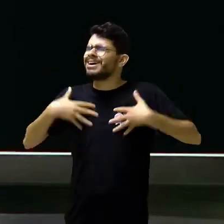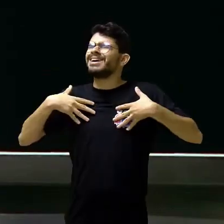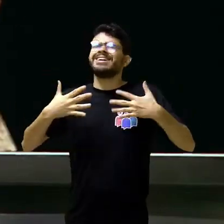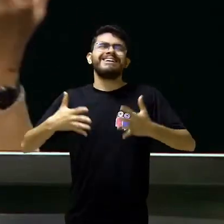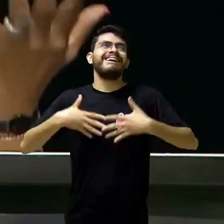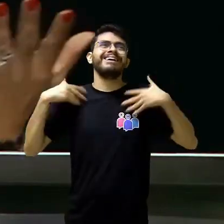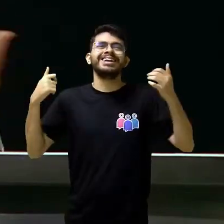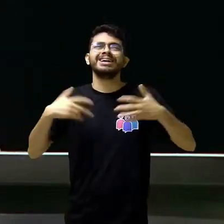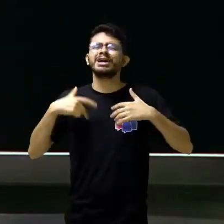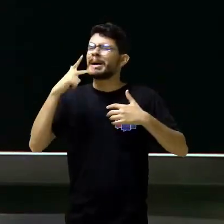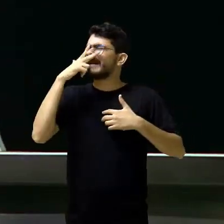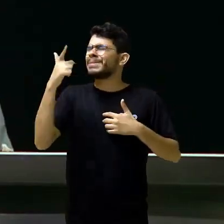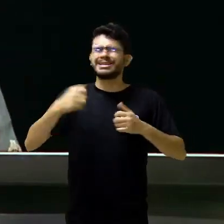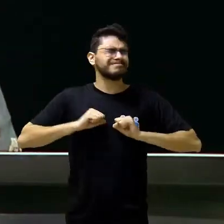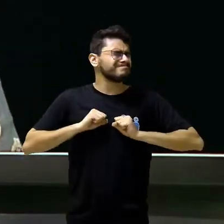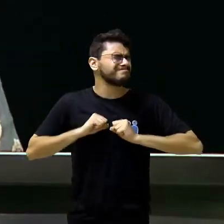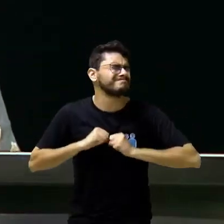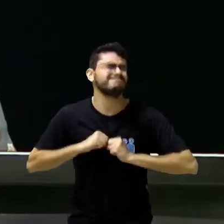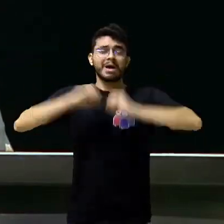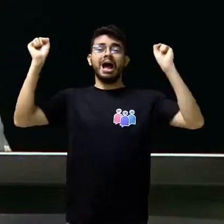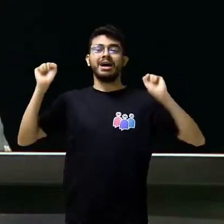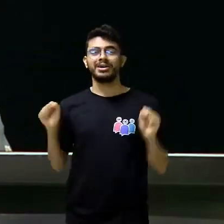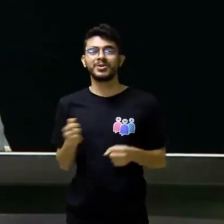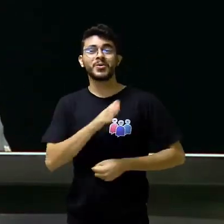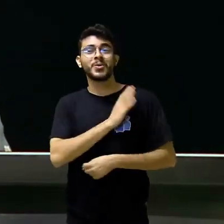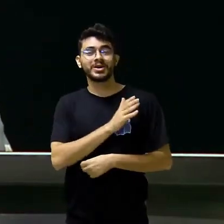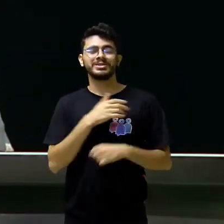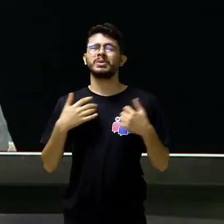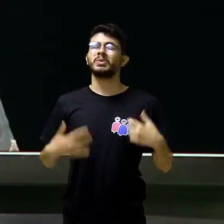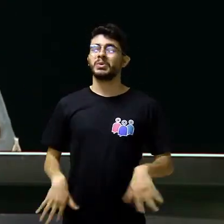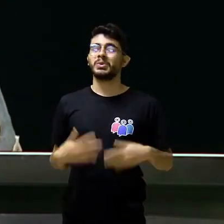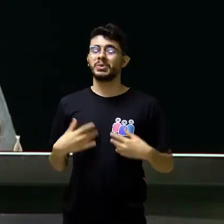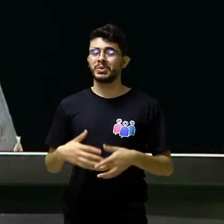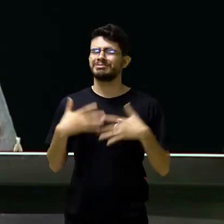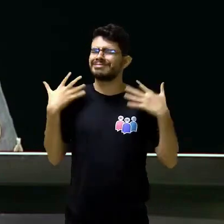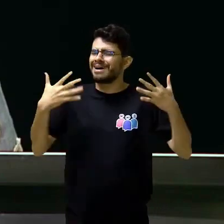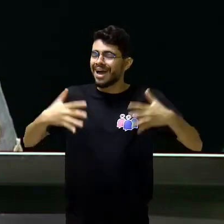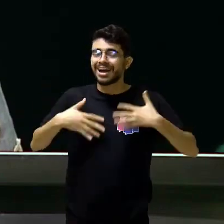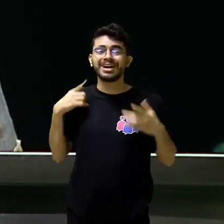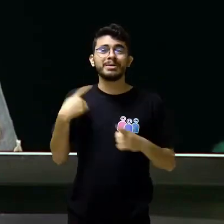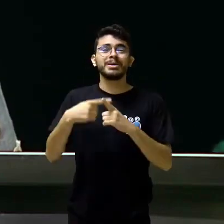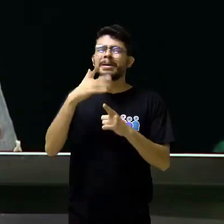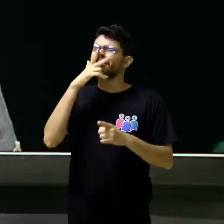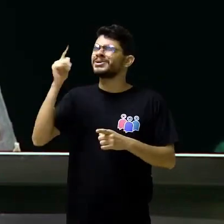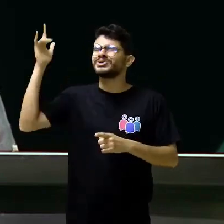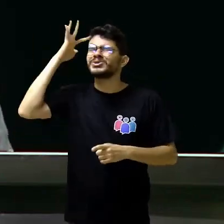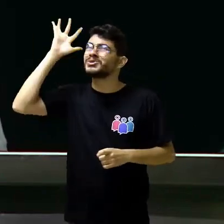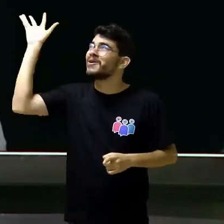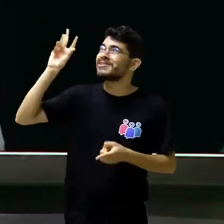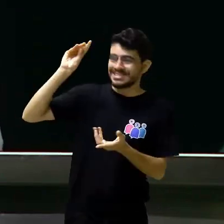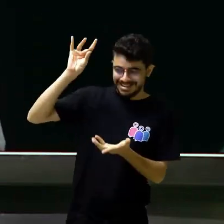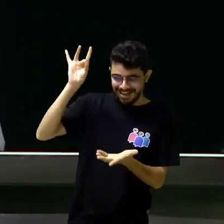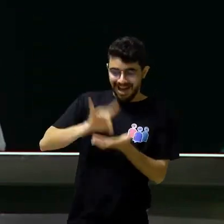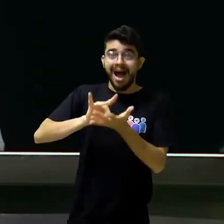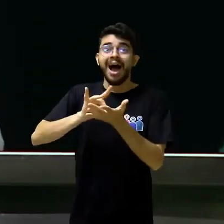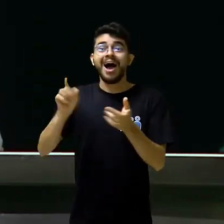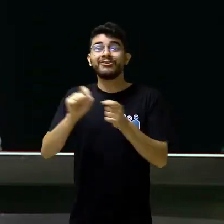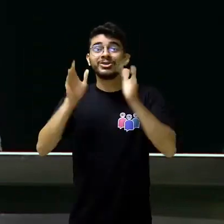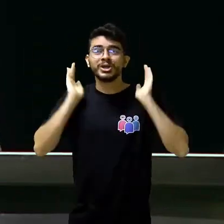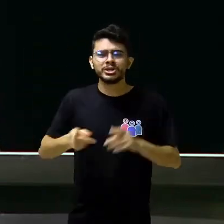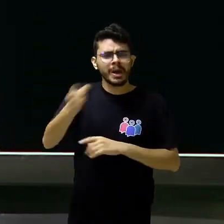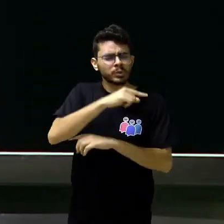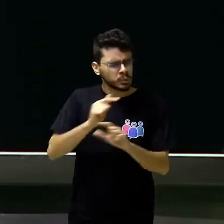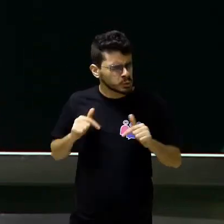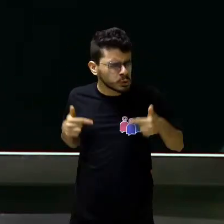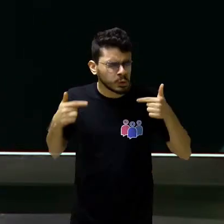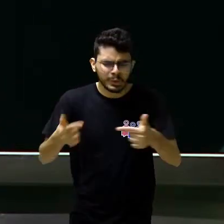parece que vai estourar o coração. É a realização de um sonho que vocês lutaram, não